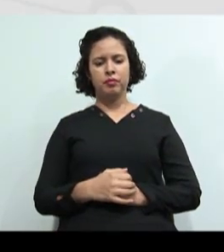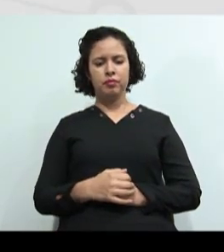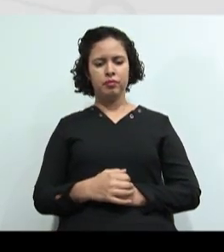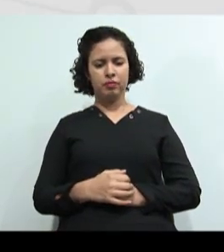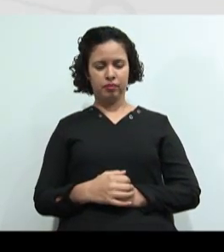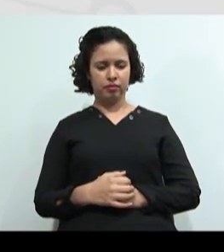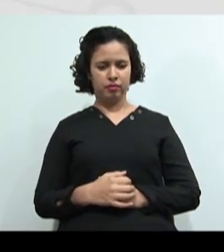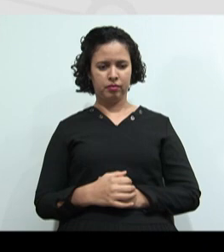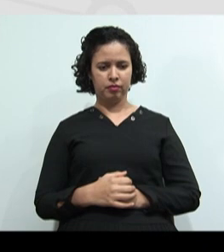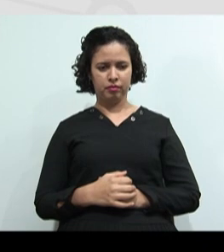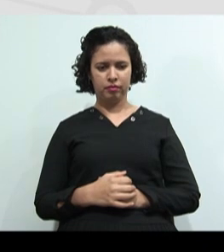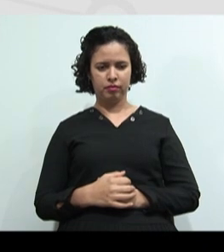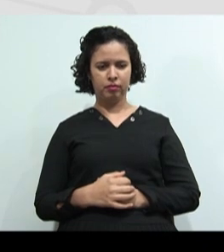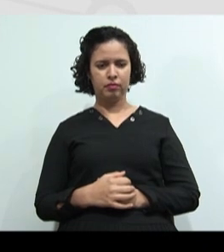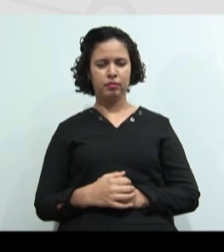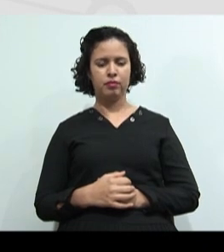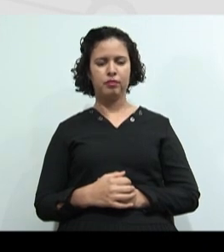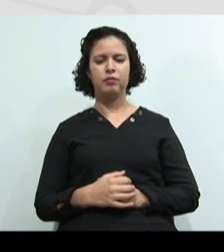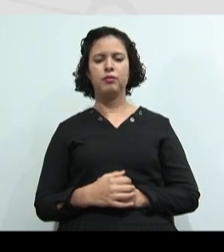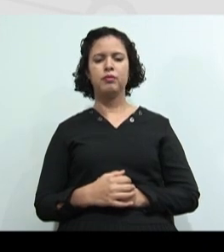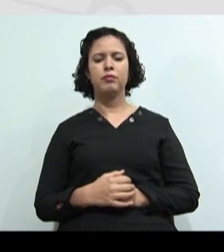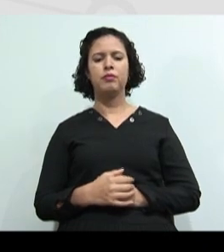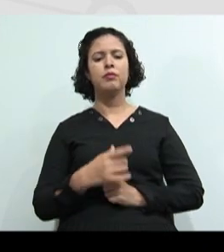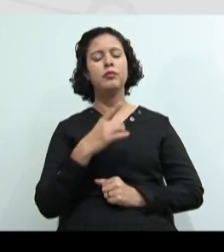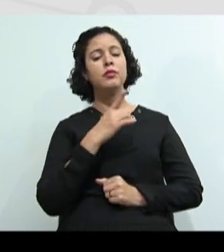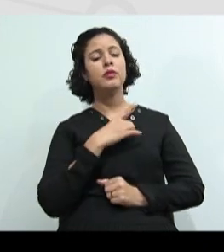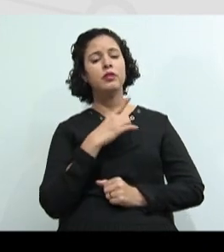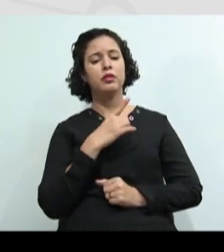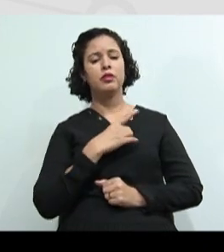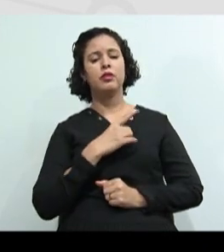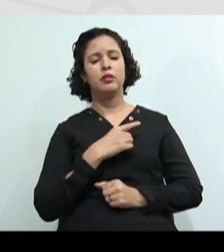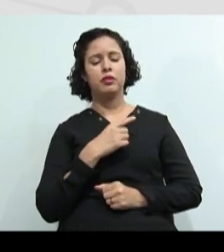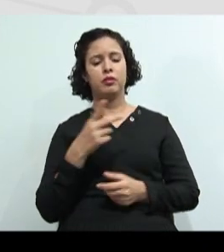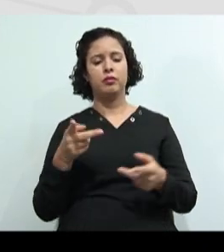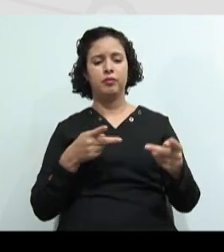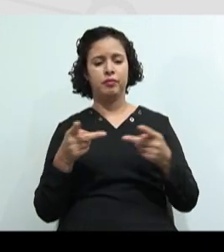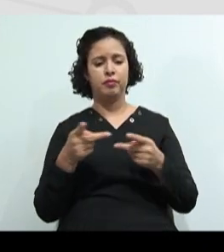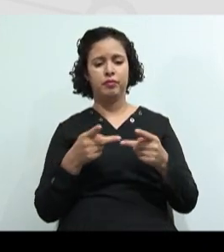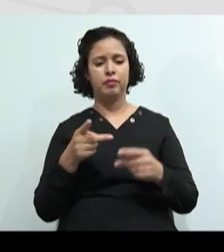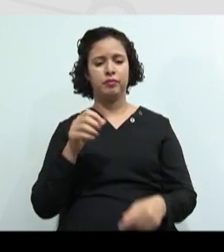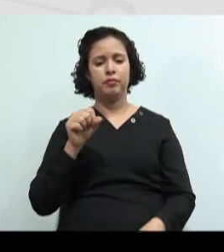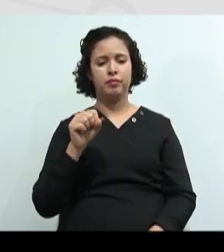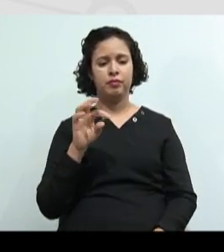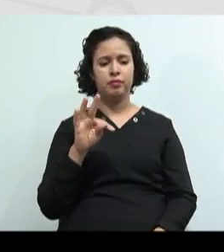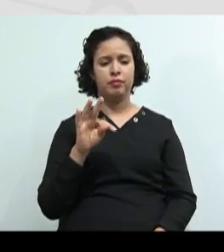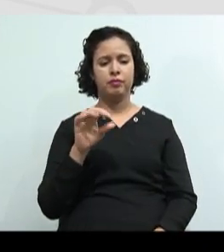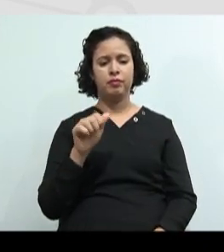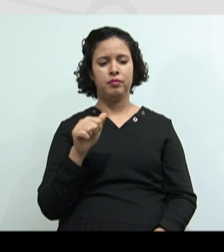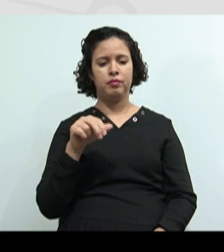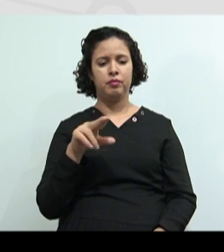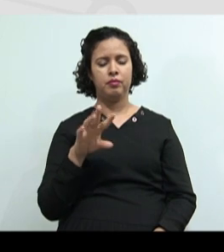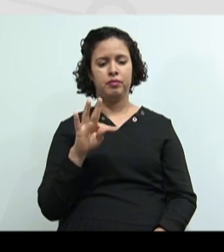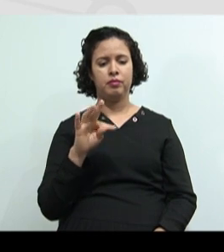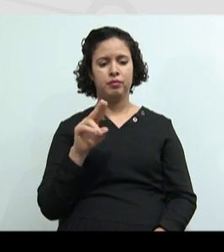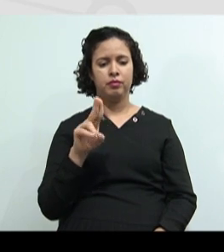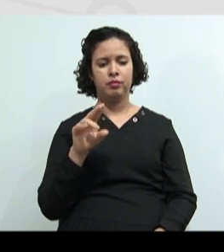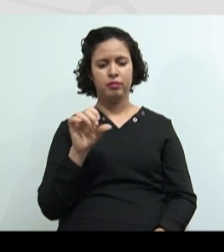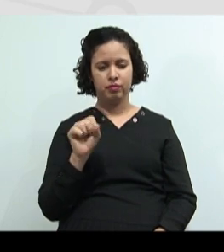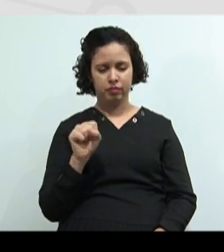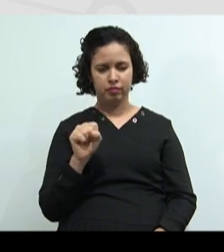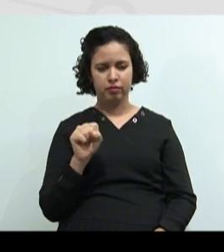a ser executado com a ferramenta 5W2H. Qual é o status desse projeto? A criação da cooperativa,